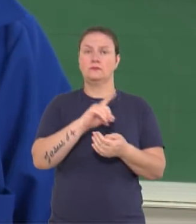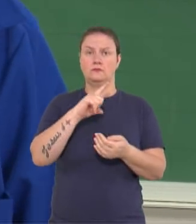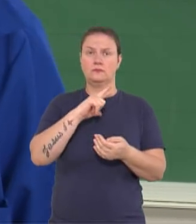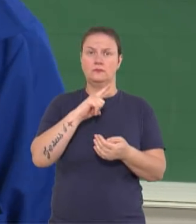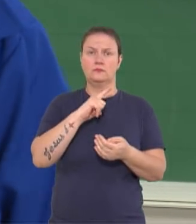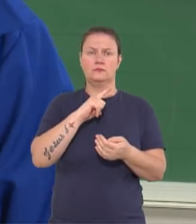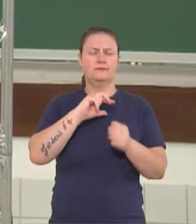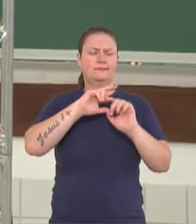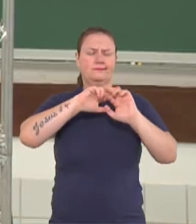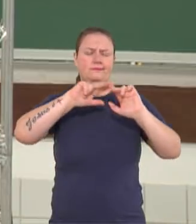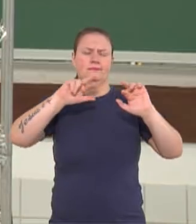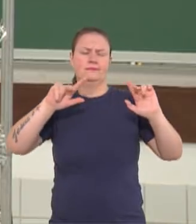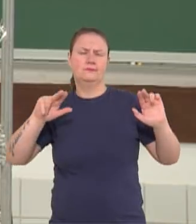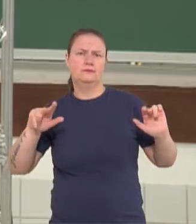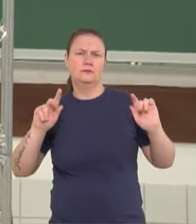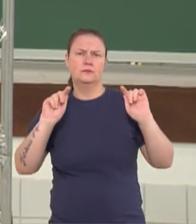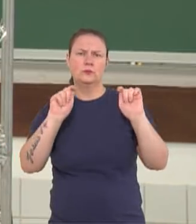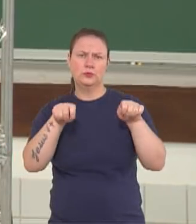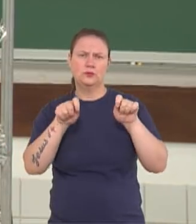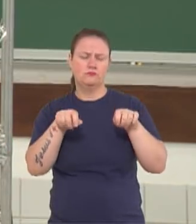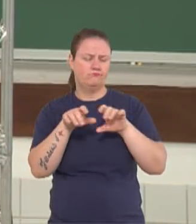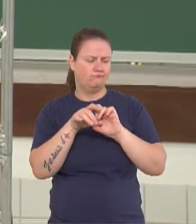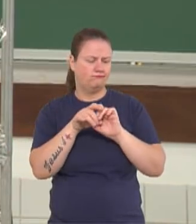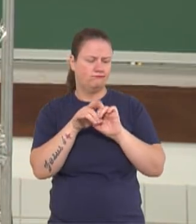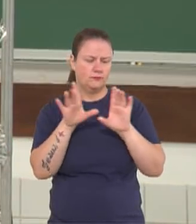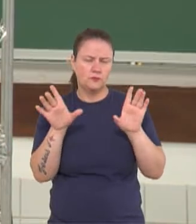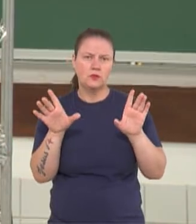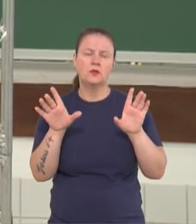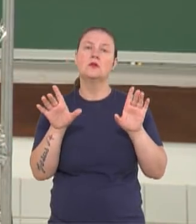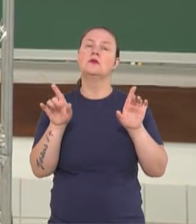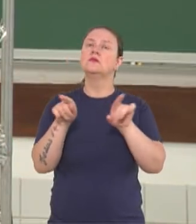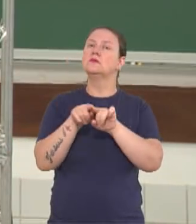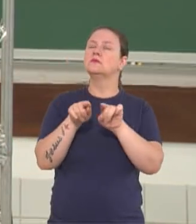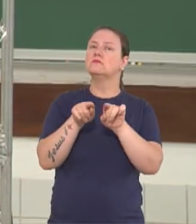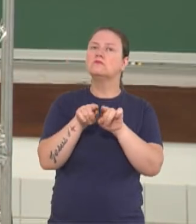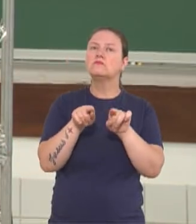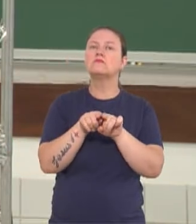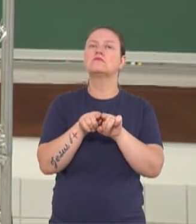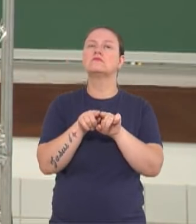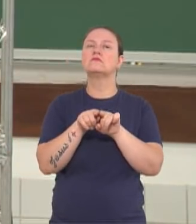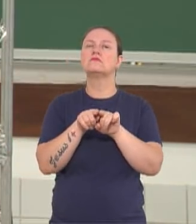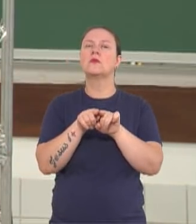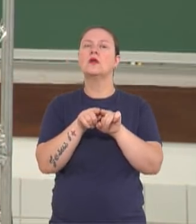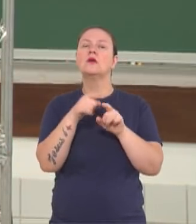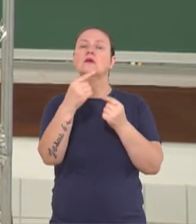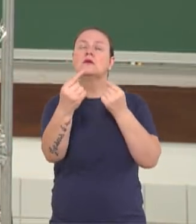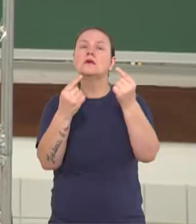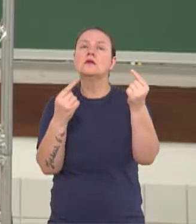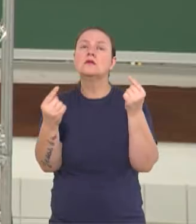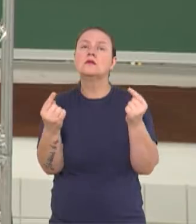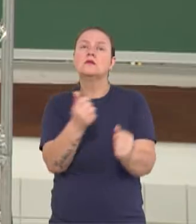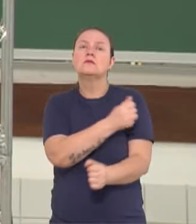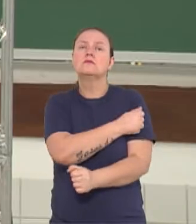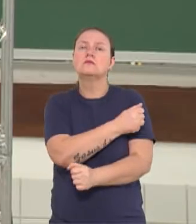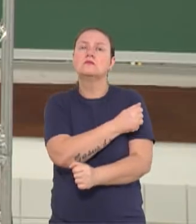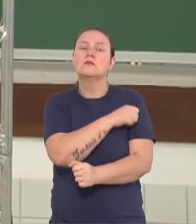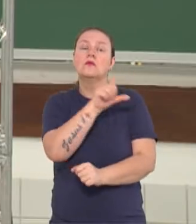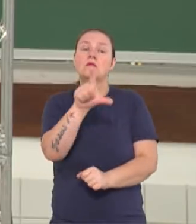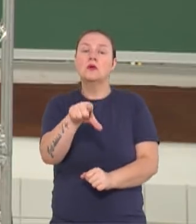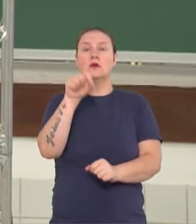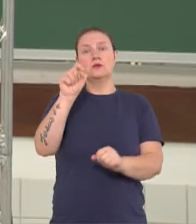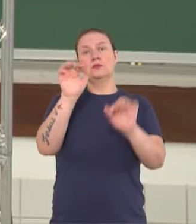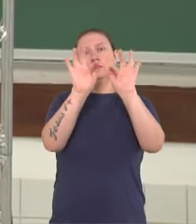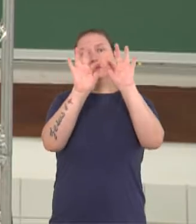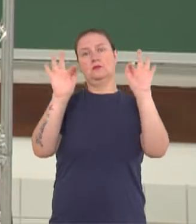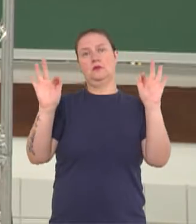múltiplas possibilidades, né? Não é uma resposta fechada, tendo em vista que fica a critério do aluno escolher qual frase